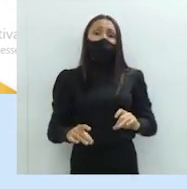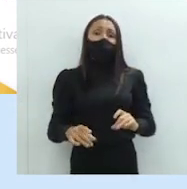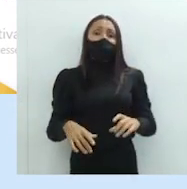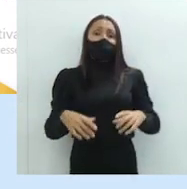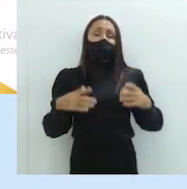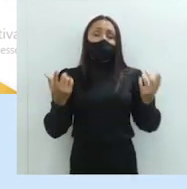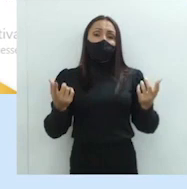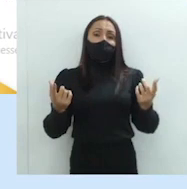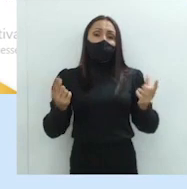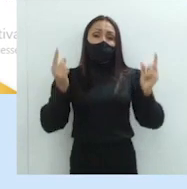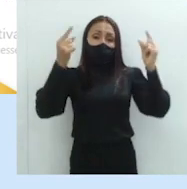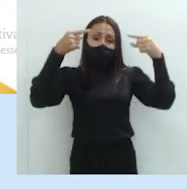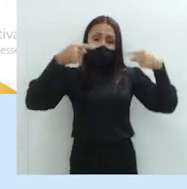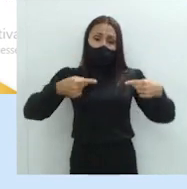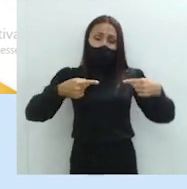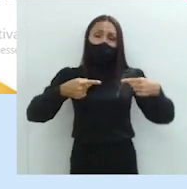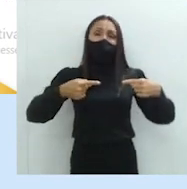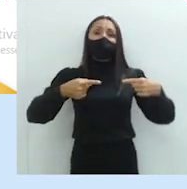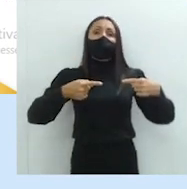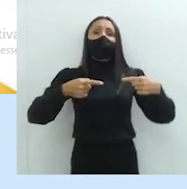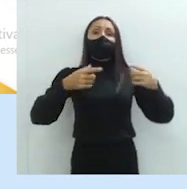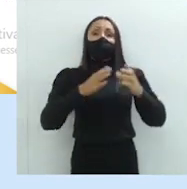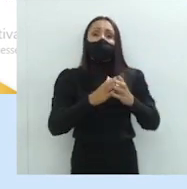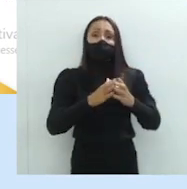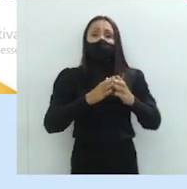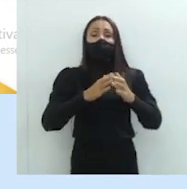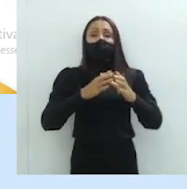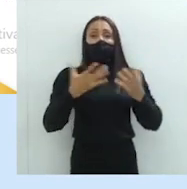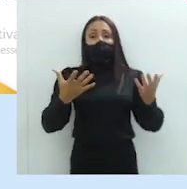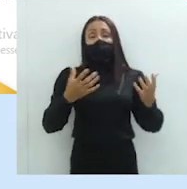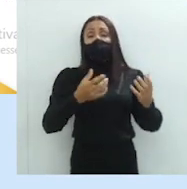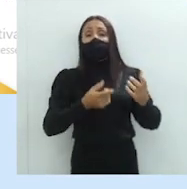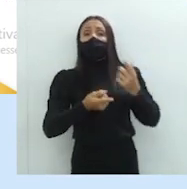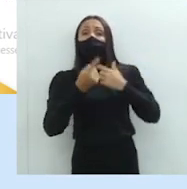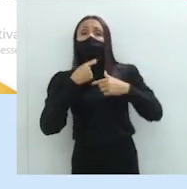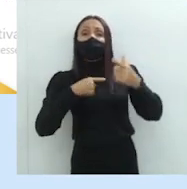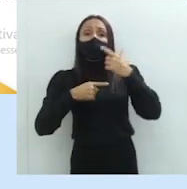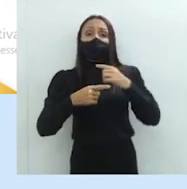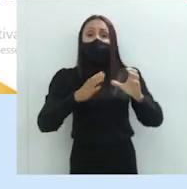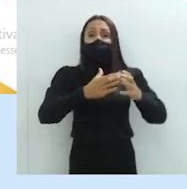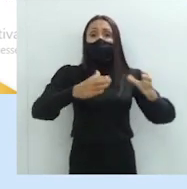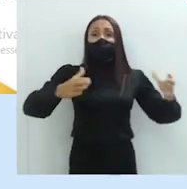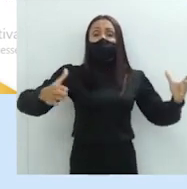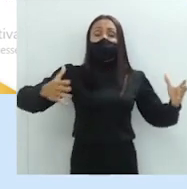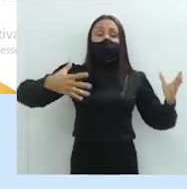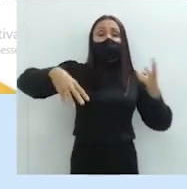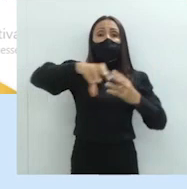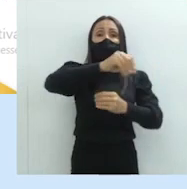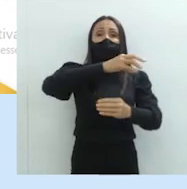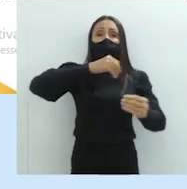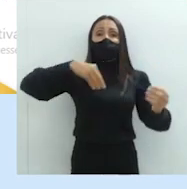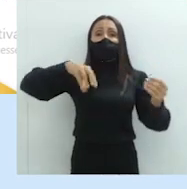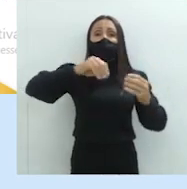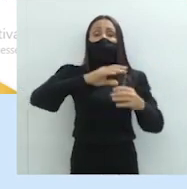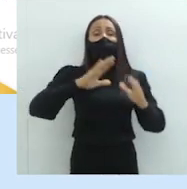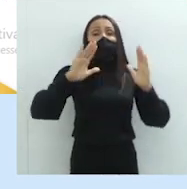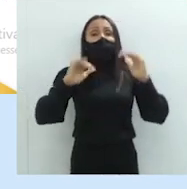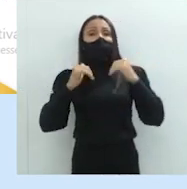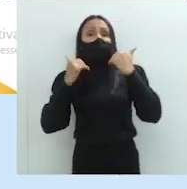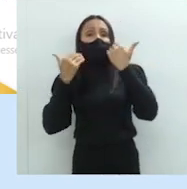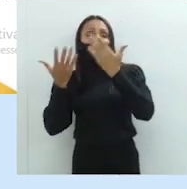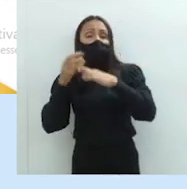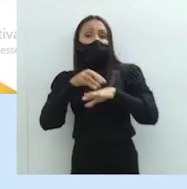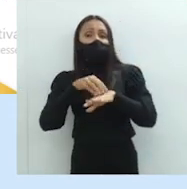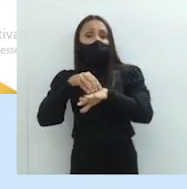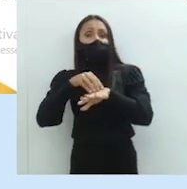por fronteiras, expansão de territórios e transporte de mercadorias. Então, o Paraguai